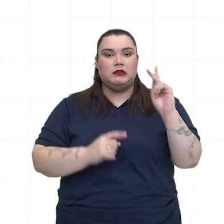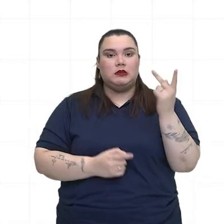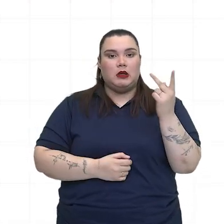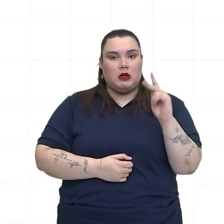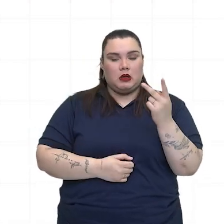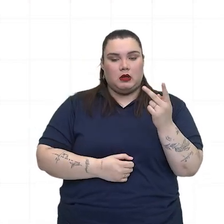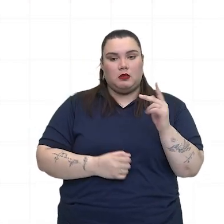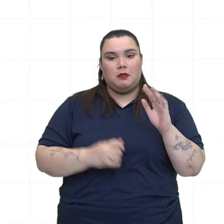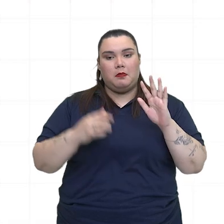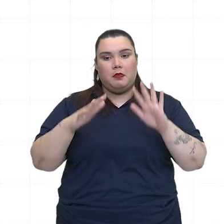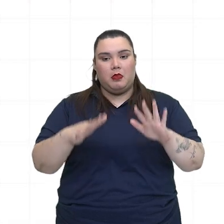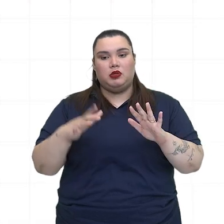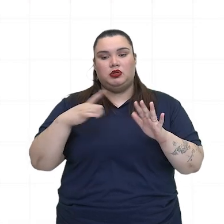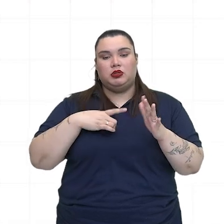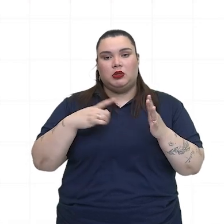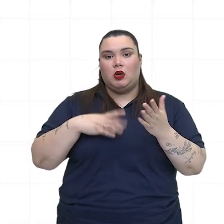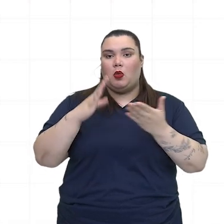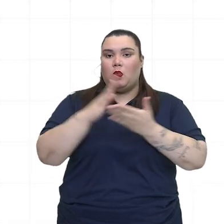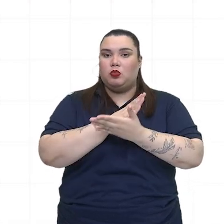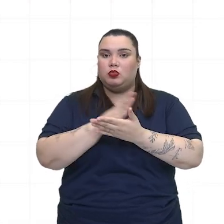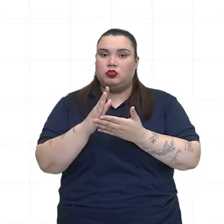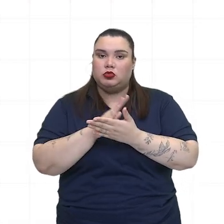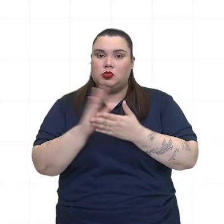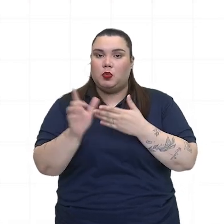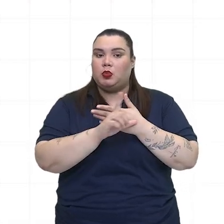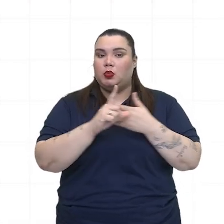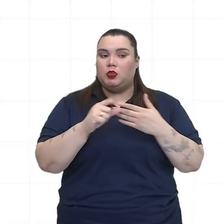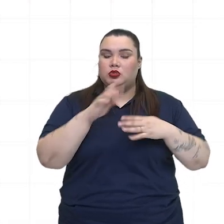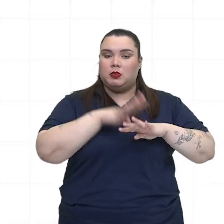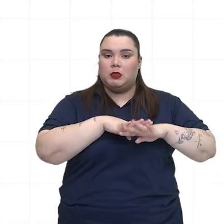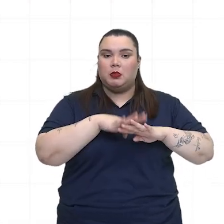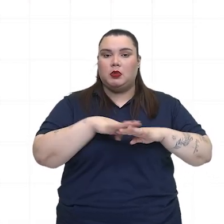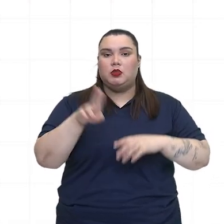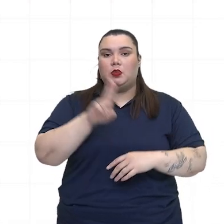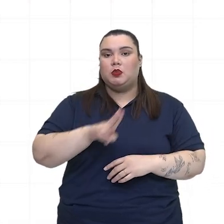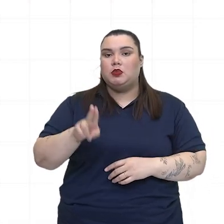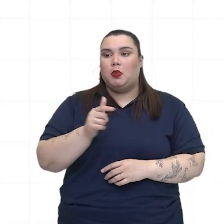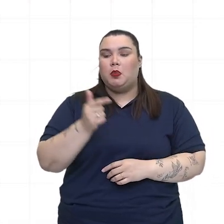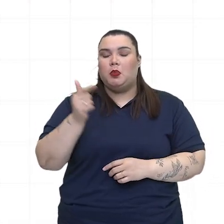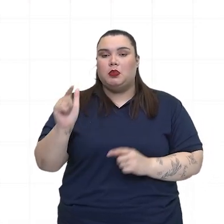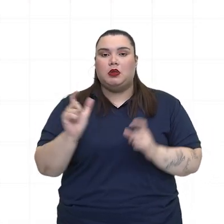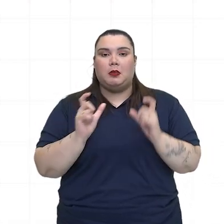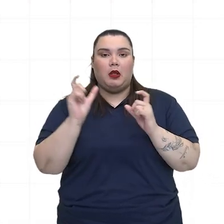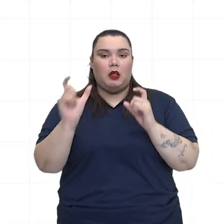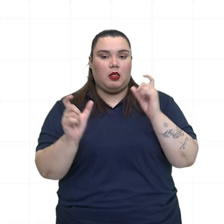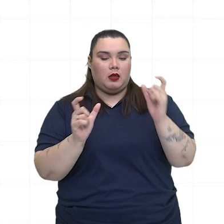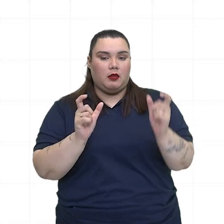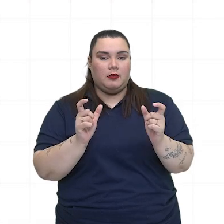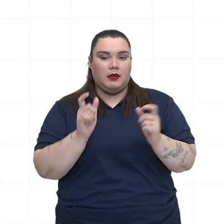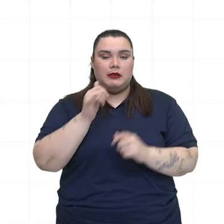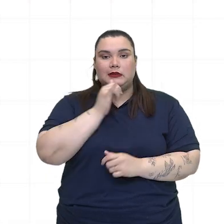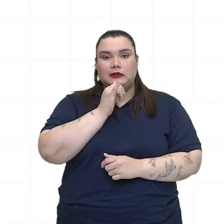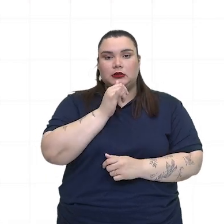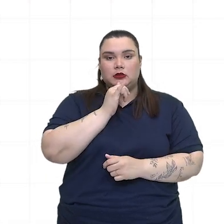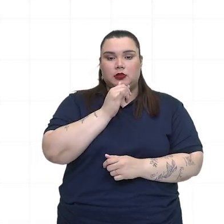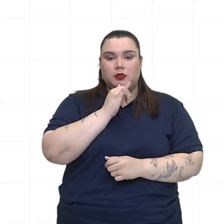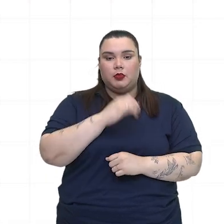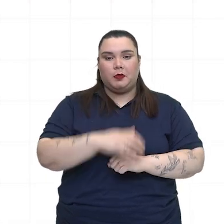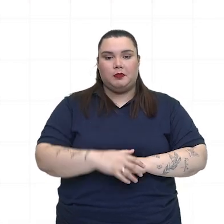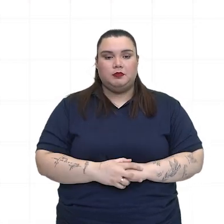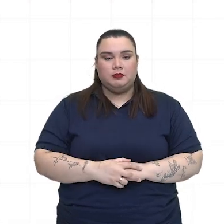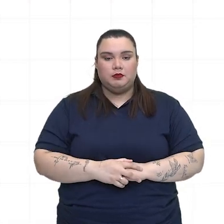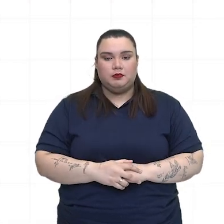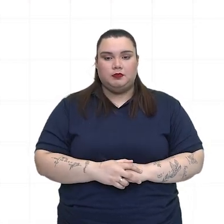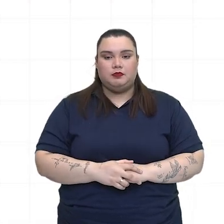entanto, existem autores, né, que usam outra nomenclatura. Por exemplo, eles podem